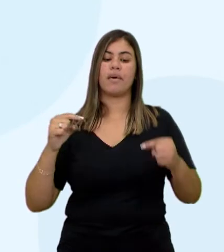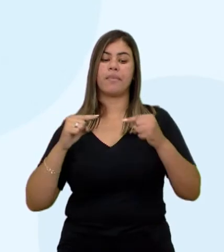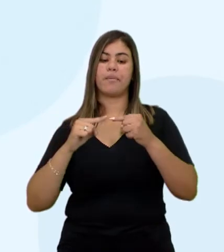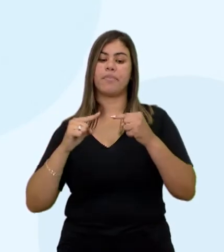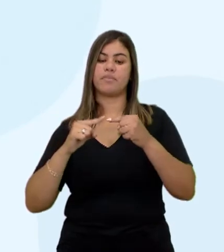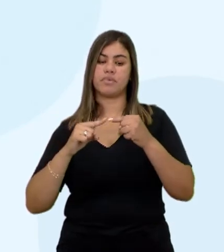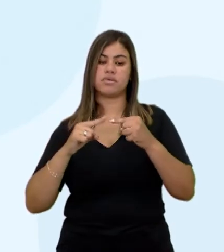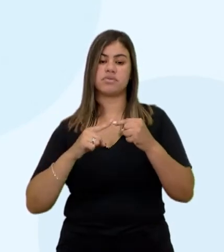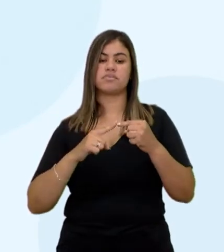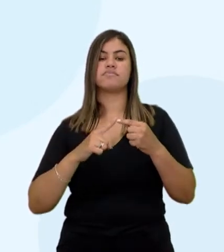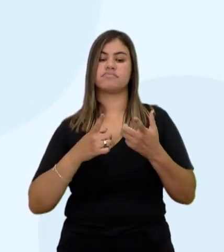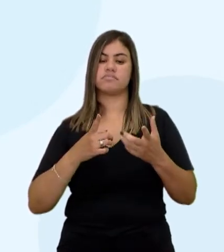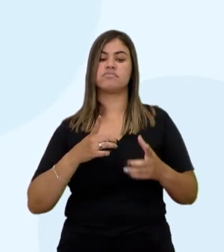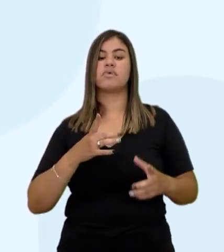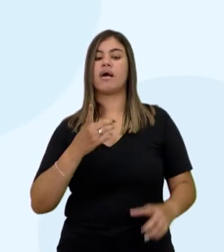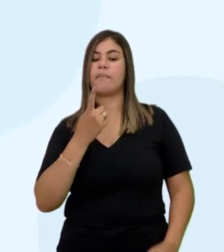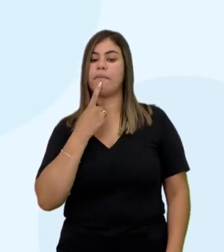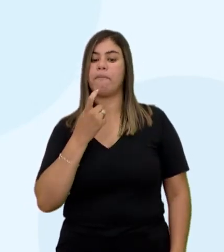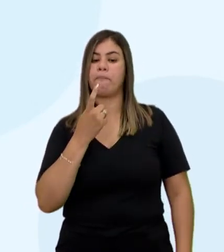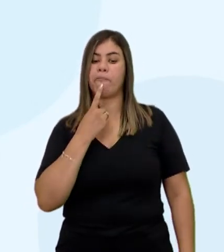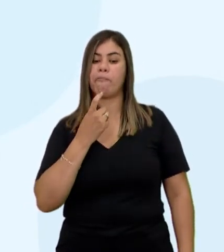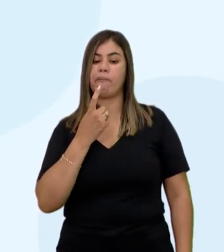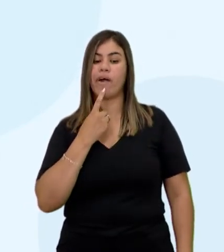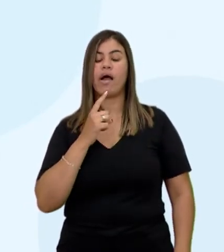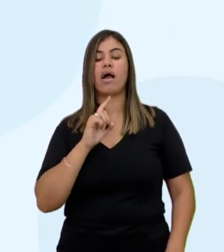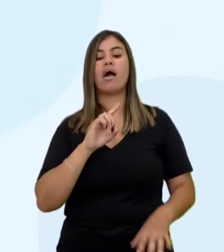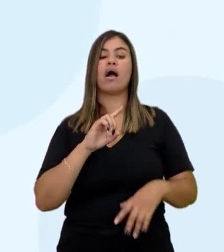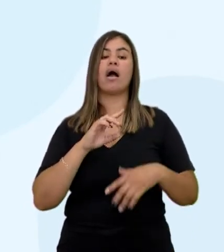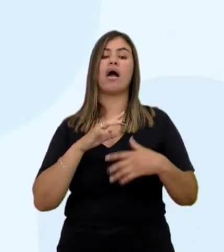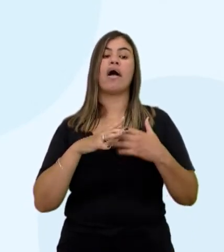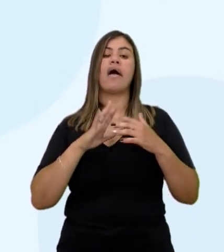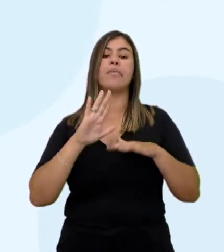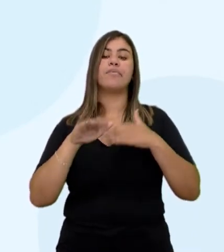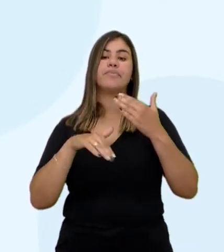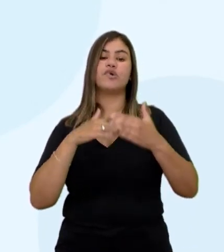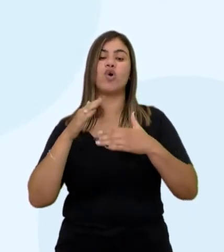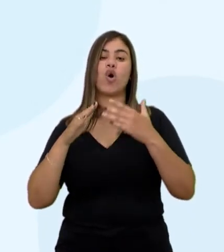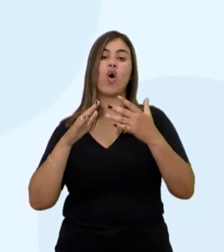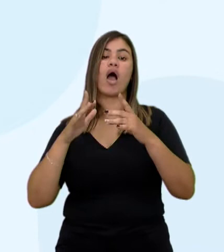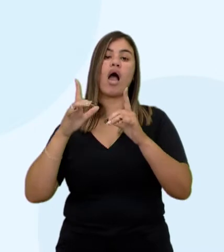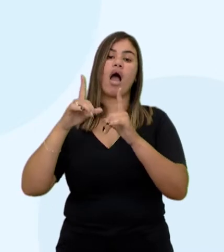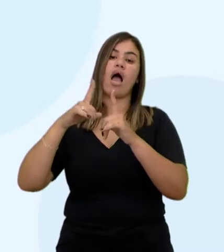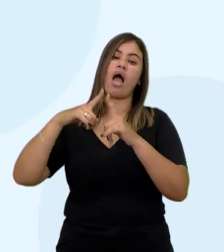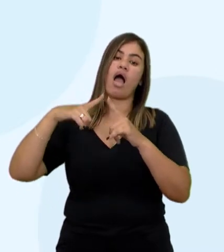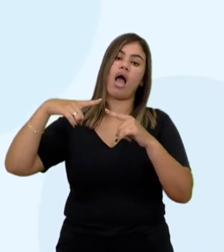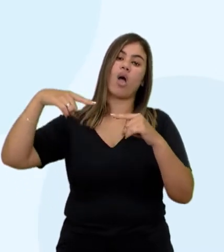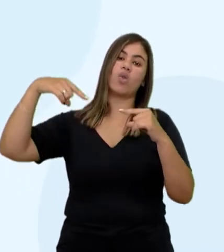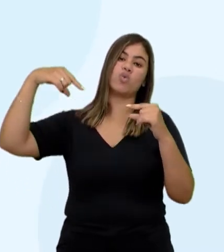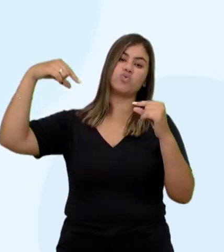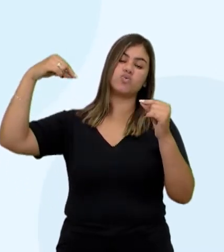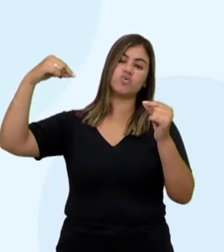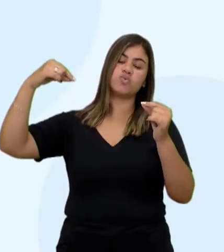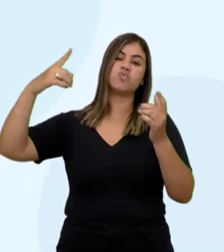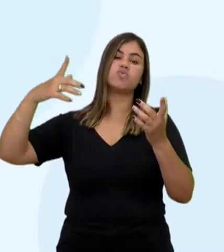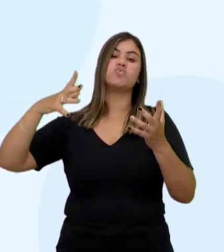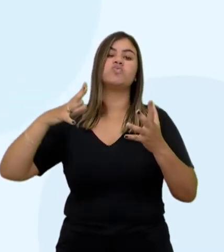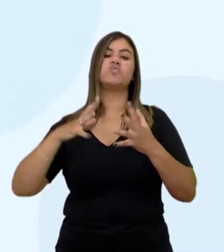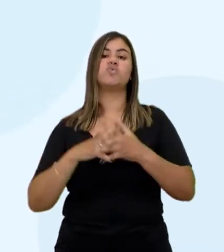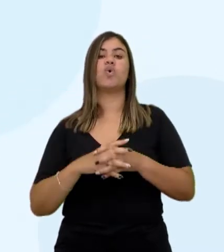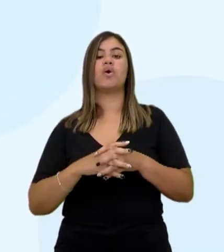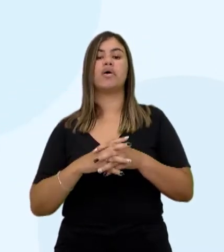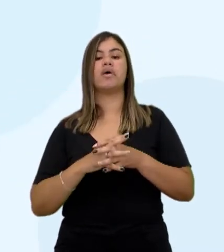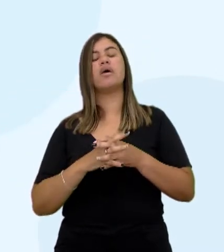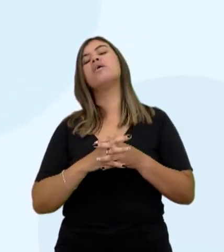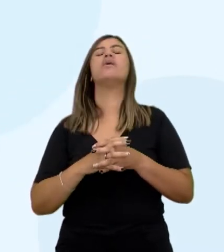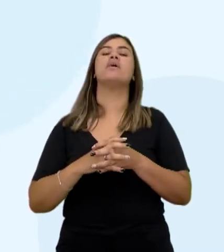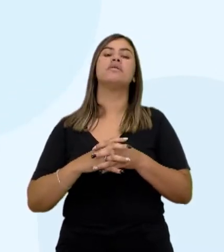nesses períodos aí, né? A formação da Lua, 4 bilhões e meio mais ou menos de anos atrás, né? No adiano, aí